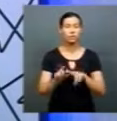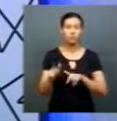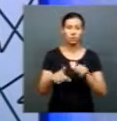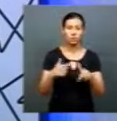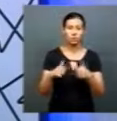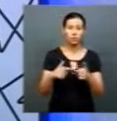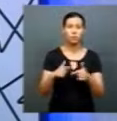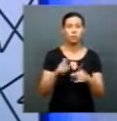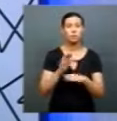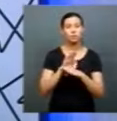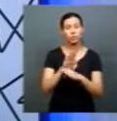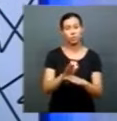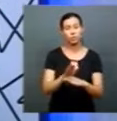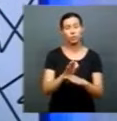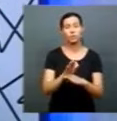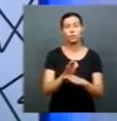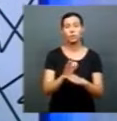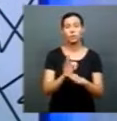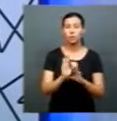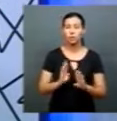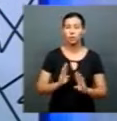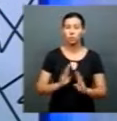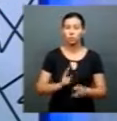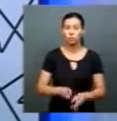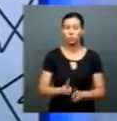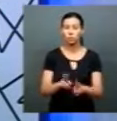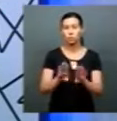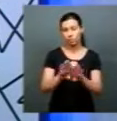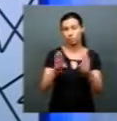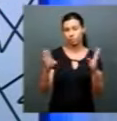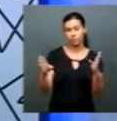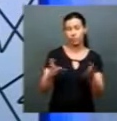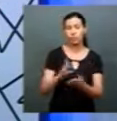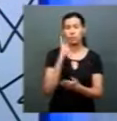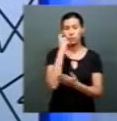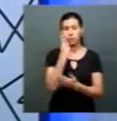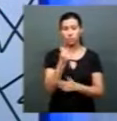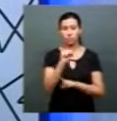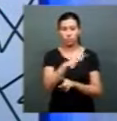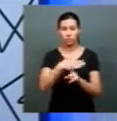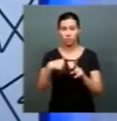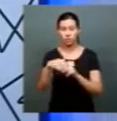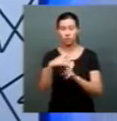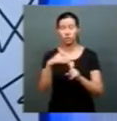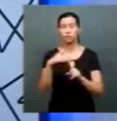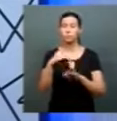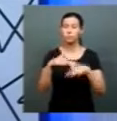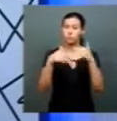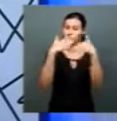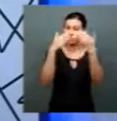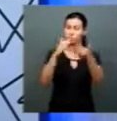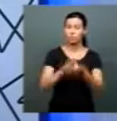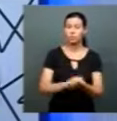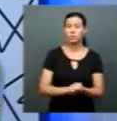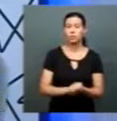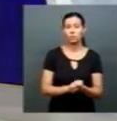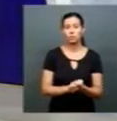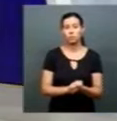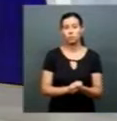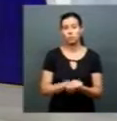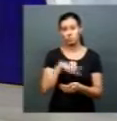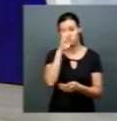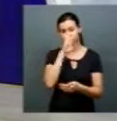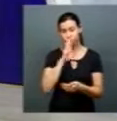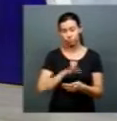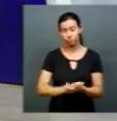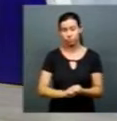ultrapassem essas barreiras e consigam se manter no mercado, porque é interessante para toda a sociedade, interessante para o crescimento, para o desenvolvimento do nosso país. Eu